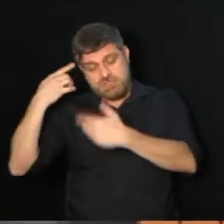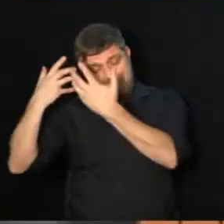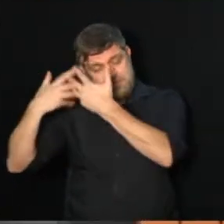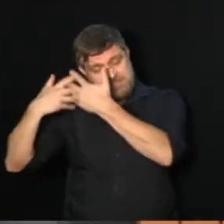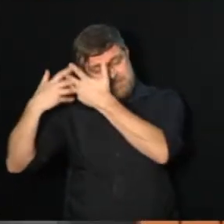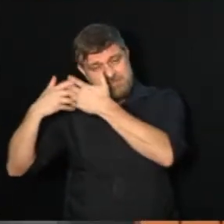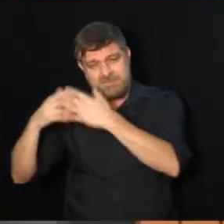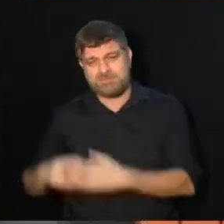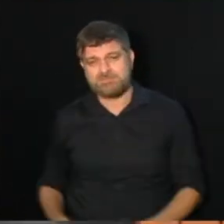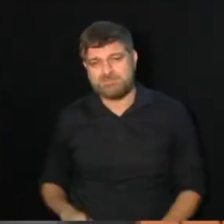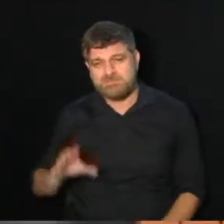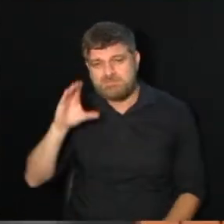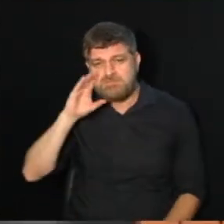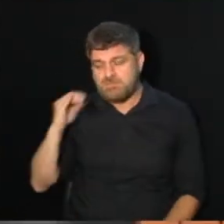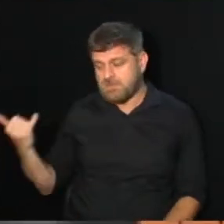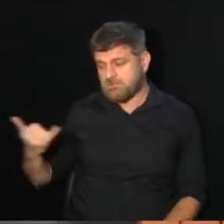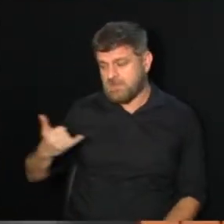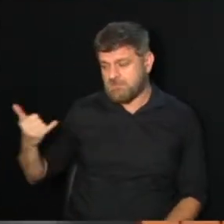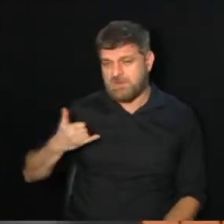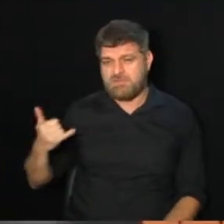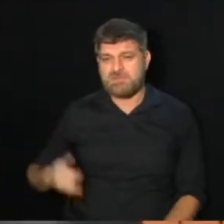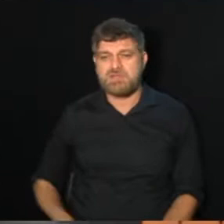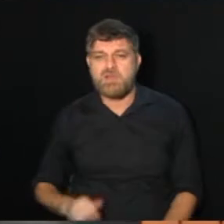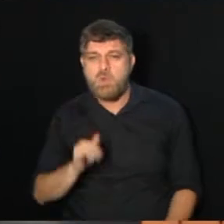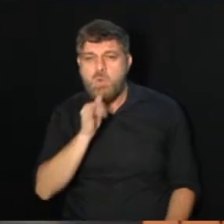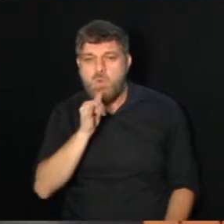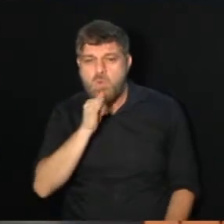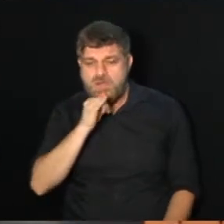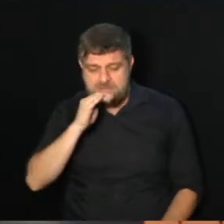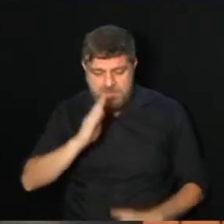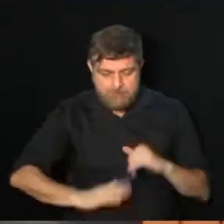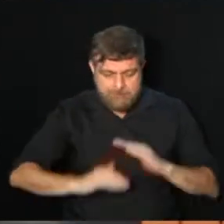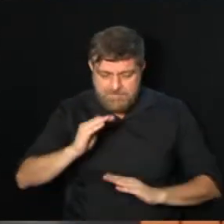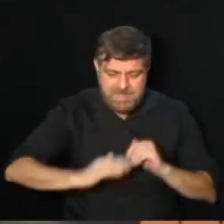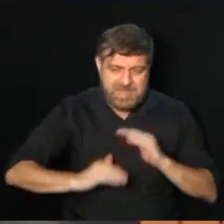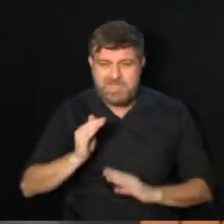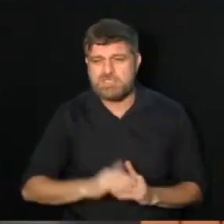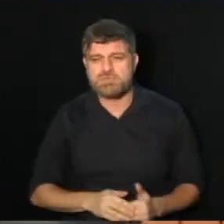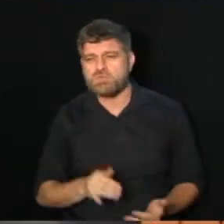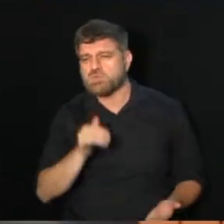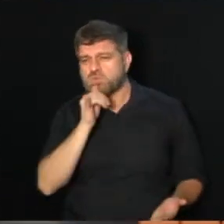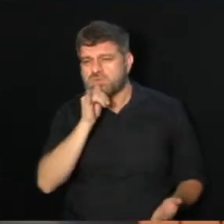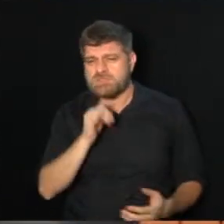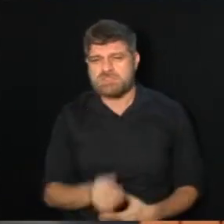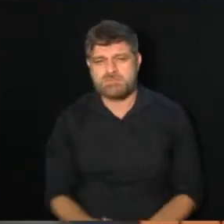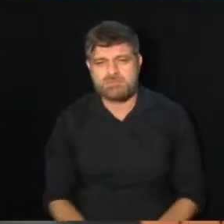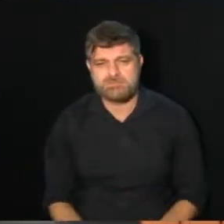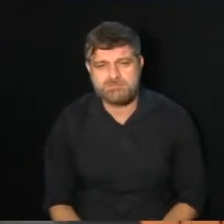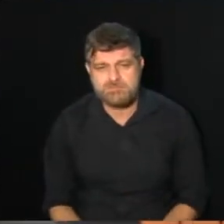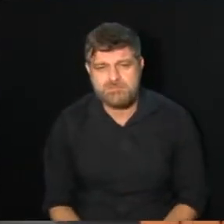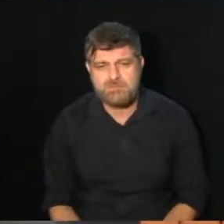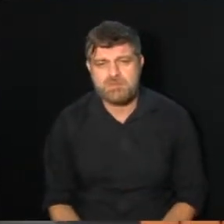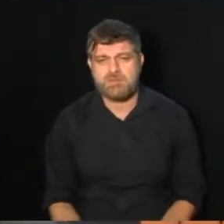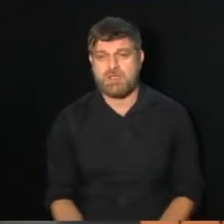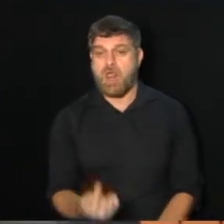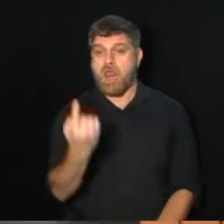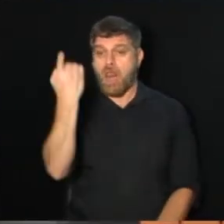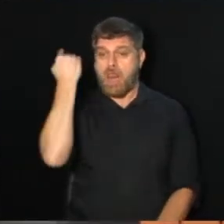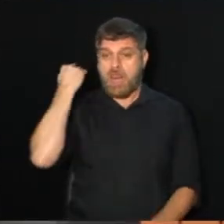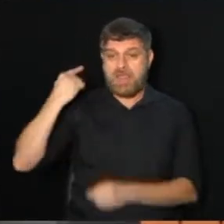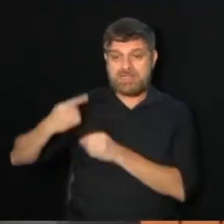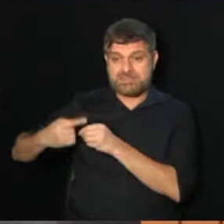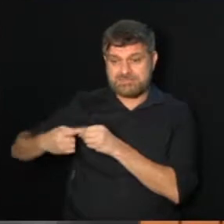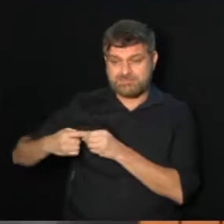dizia assim para mim: Marcelo, dá um exemplo mais concreto assim, de algum caso. Eu falei: olha, eu vou buscar lá em Tatuí.